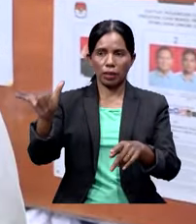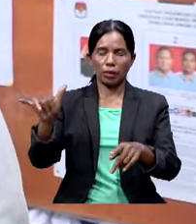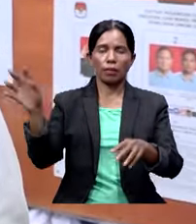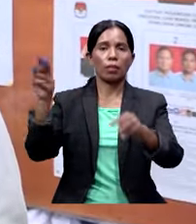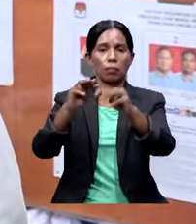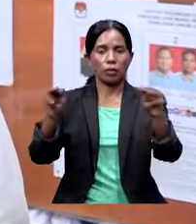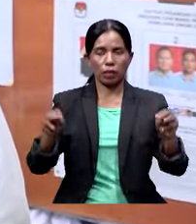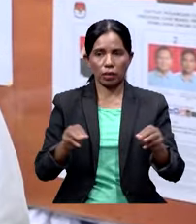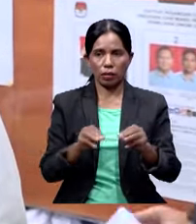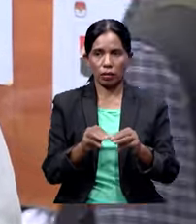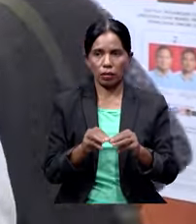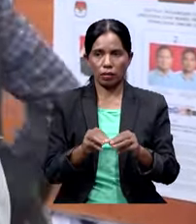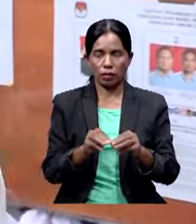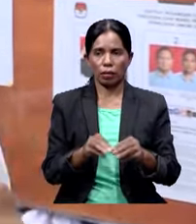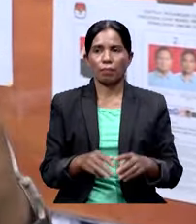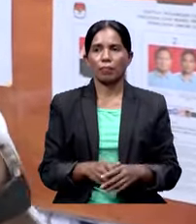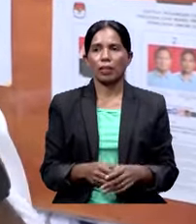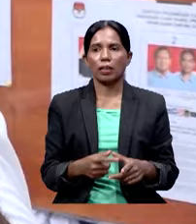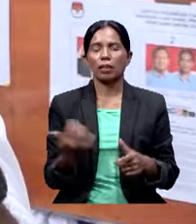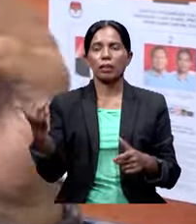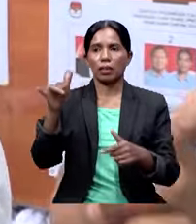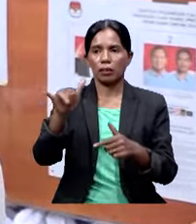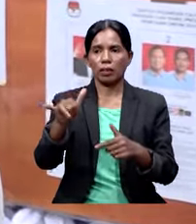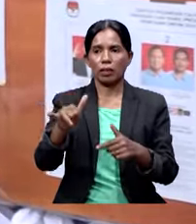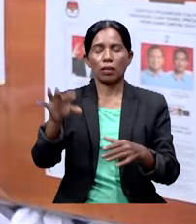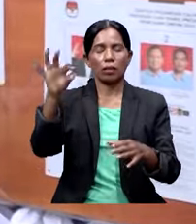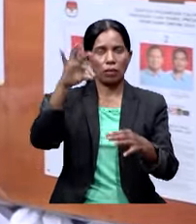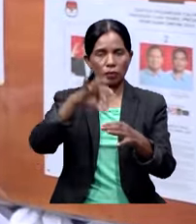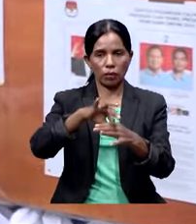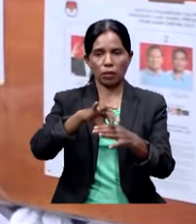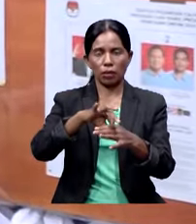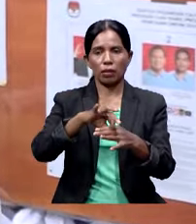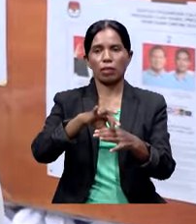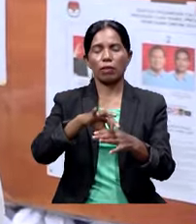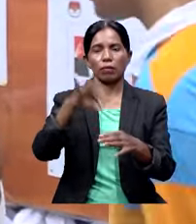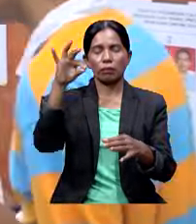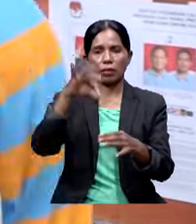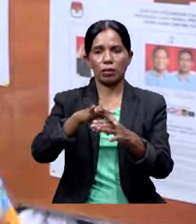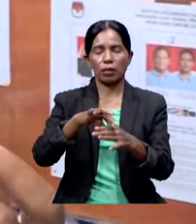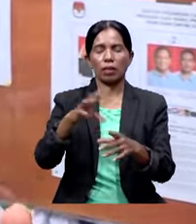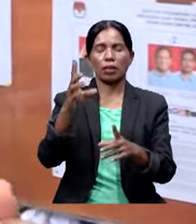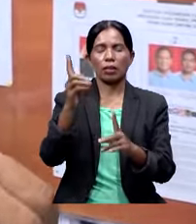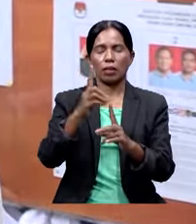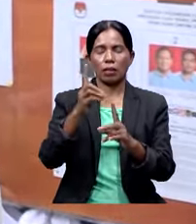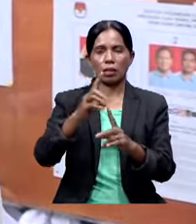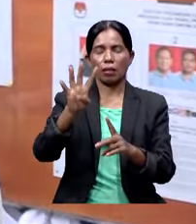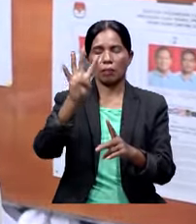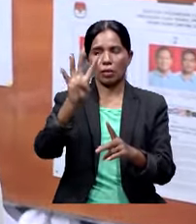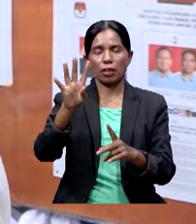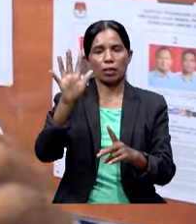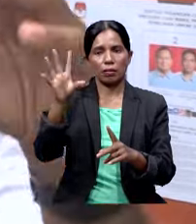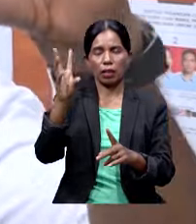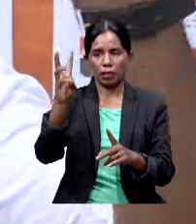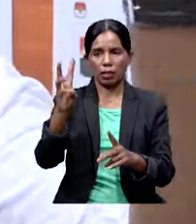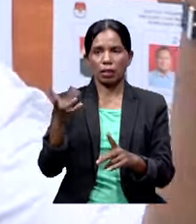munisipio distritu nesira vota ona iha tanggal 4 5 6